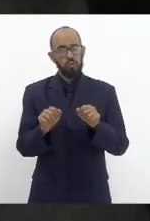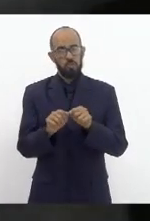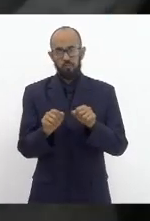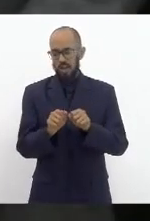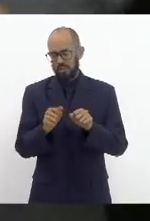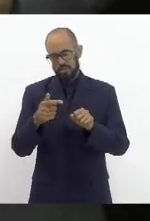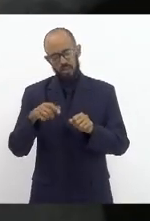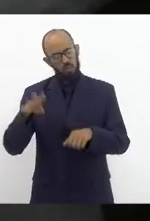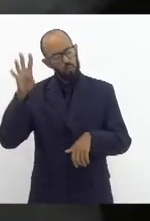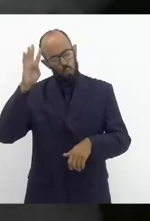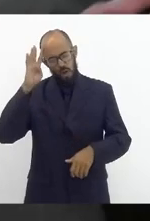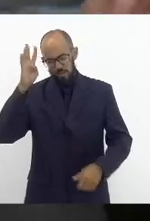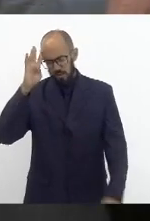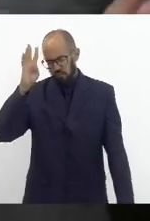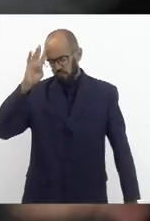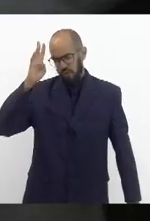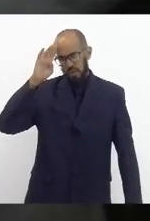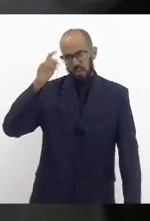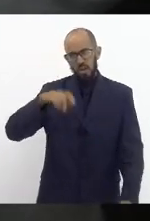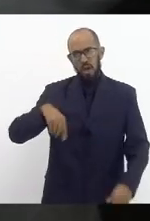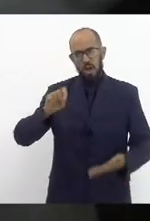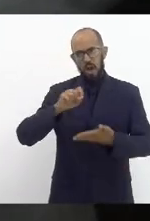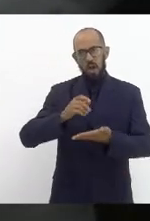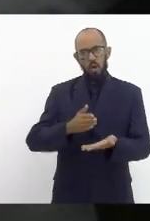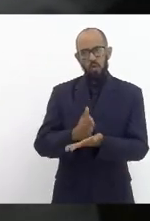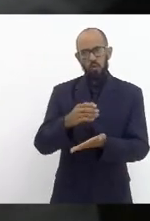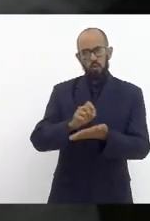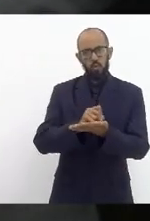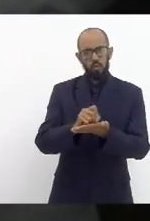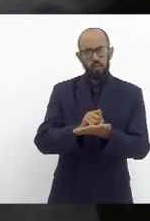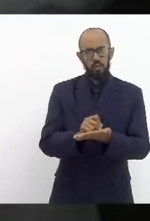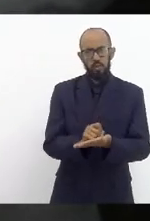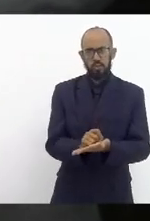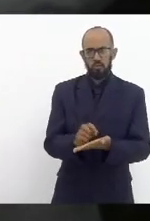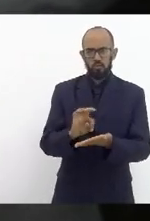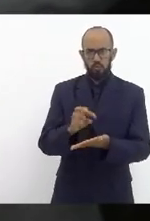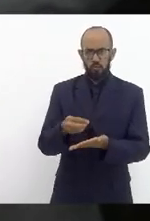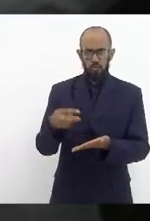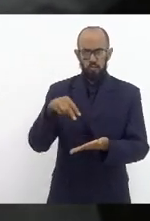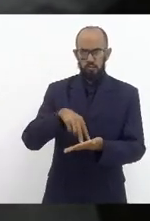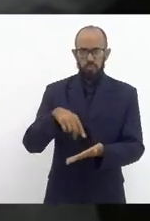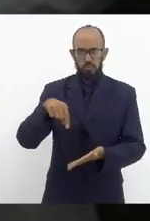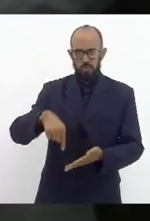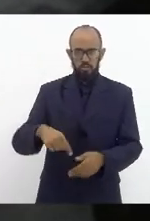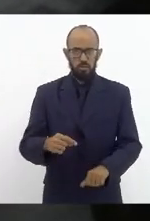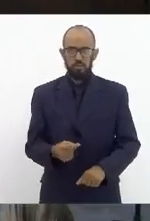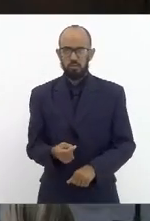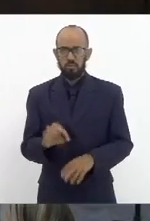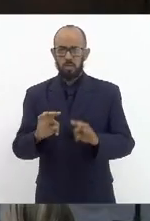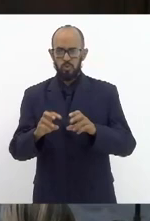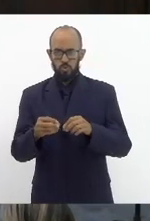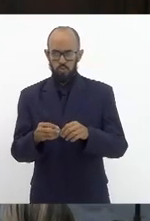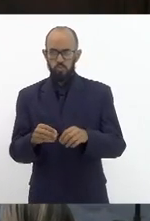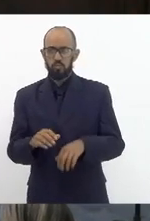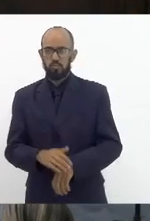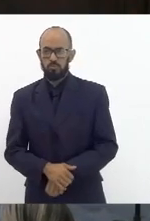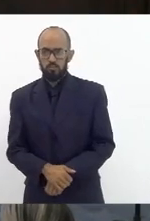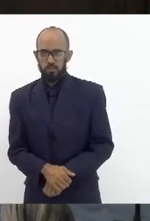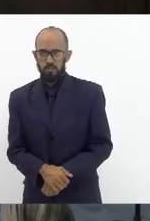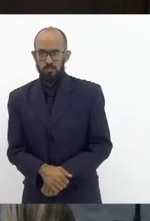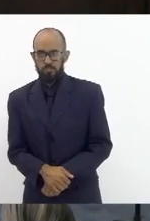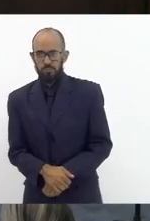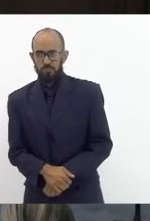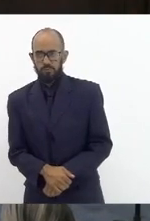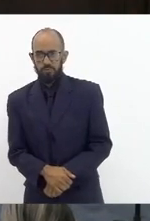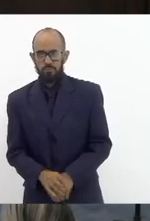na pauta de quarta-feira, com a autoria dos presentes aqui e para todos os concursos, tá bom? Bota a autoria de todos os deputados presentes